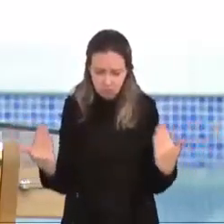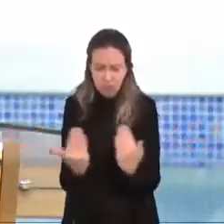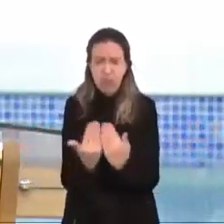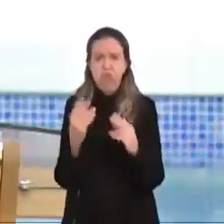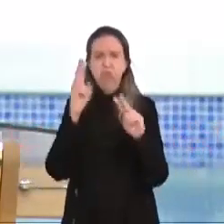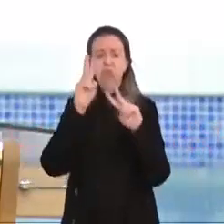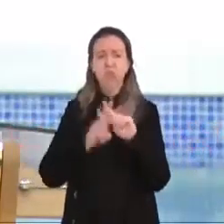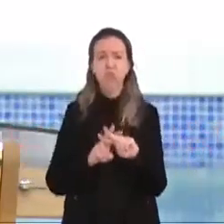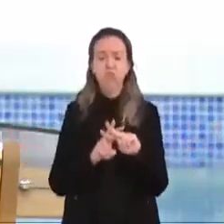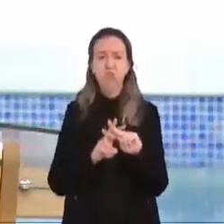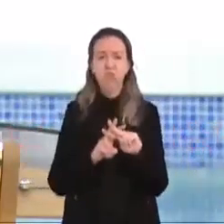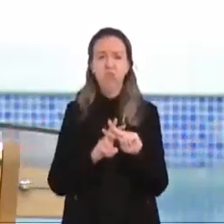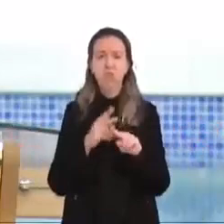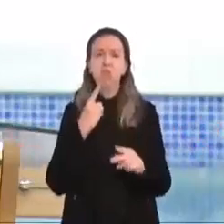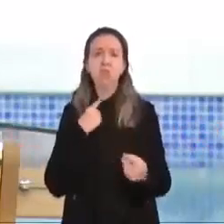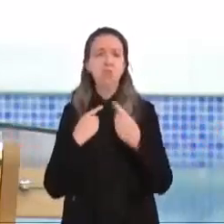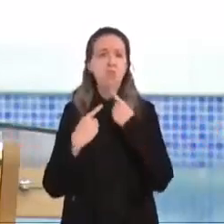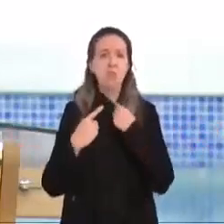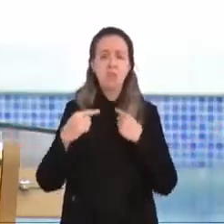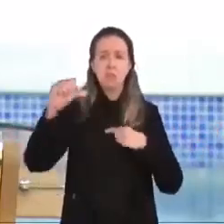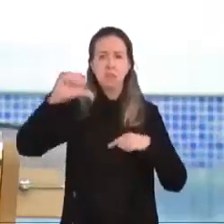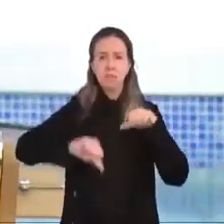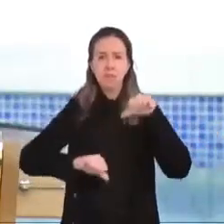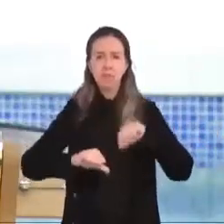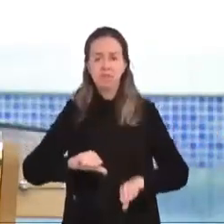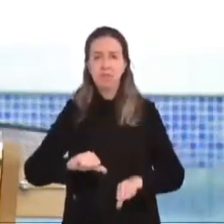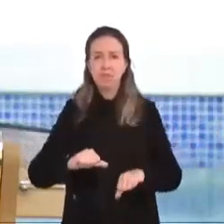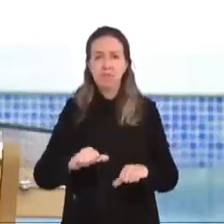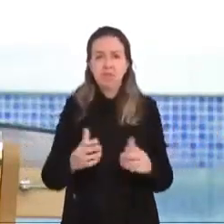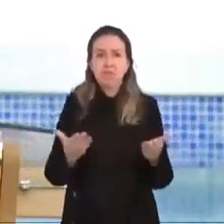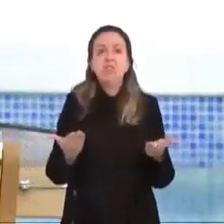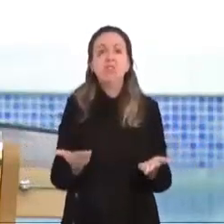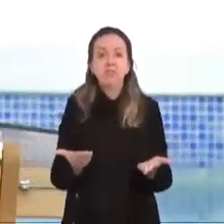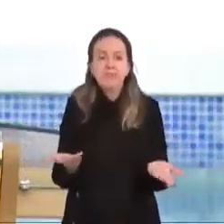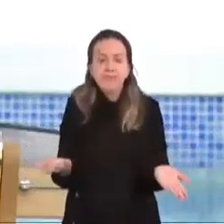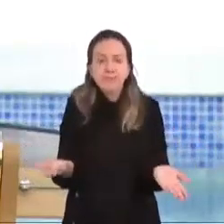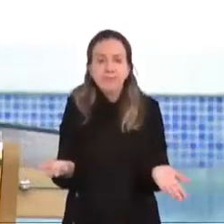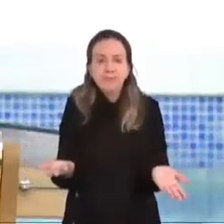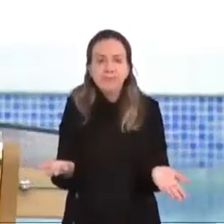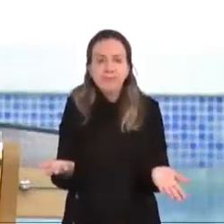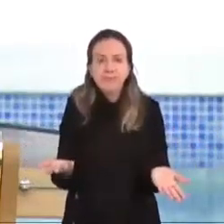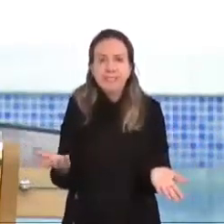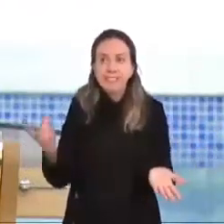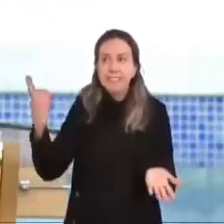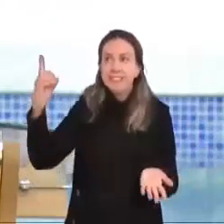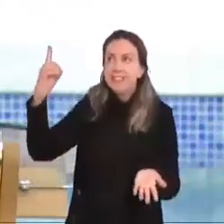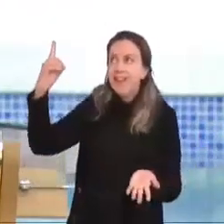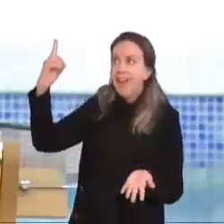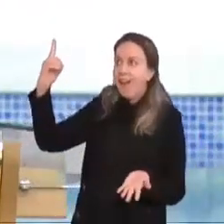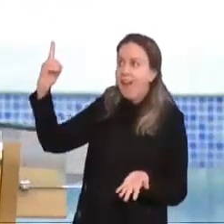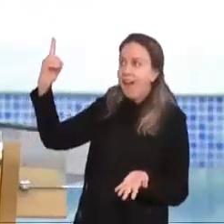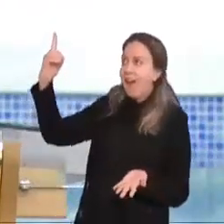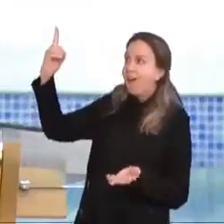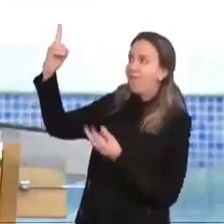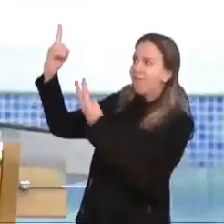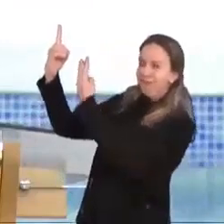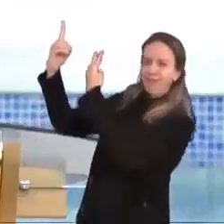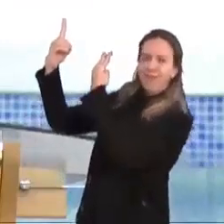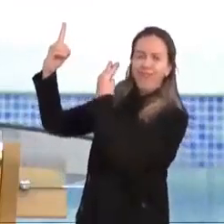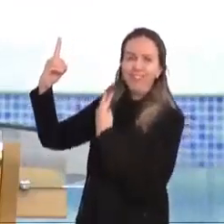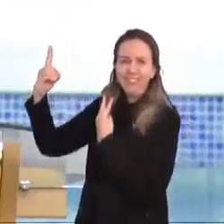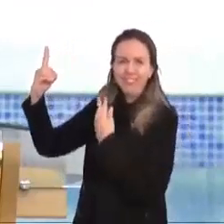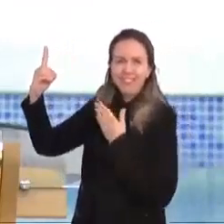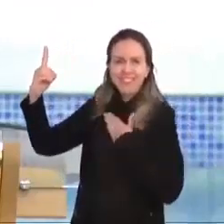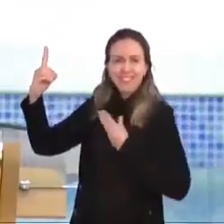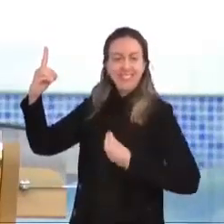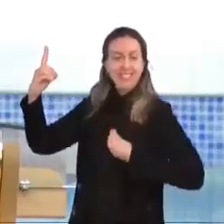desejos. Em contrapartida, olha como Deus se apresenta ao profeta. Enquanto